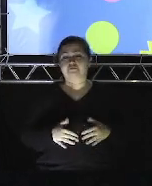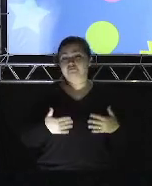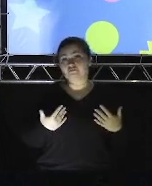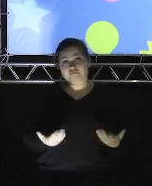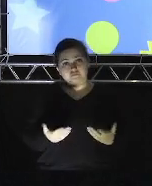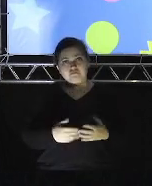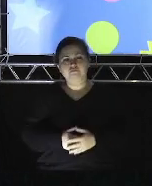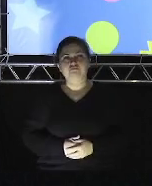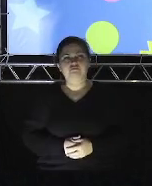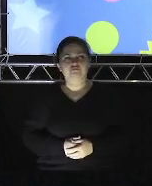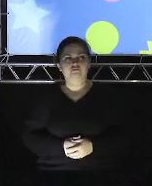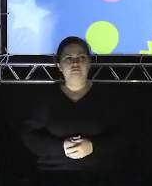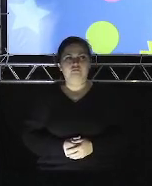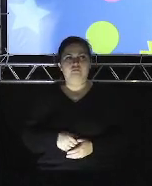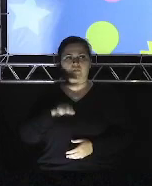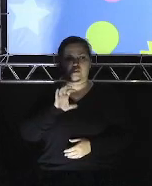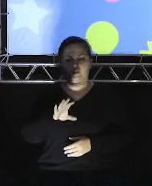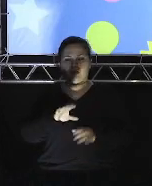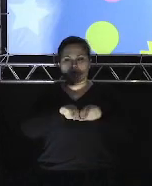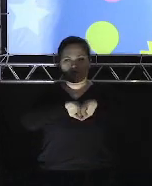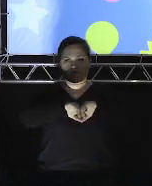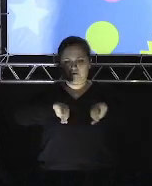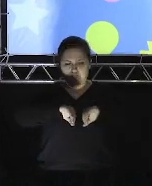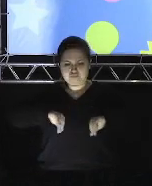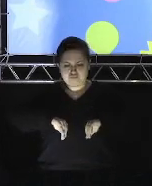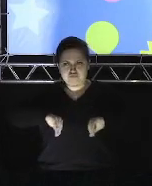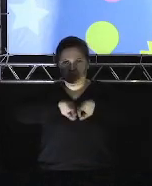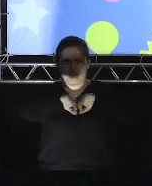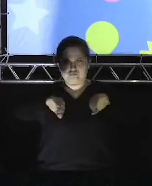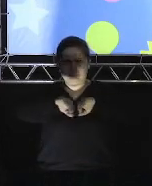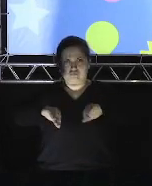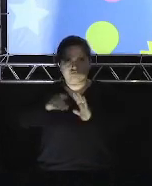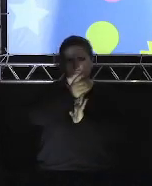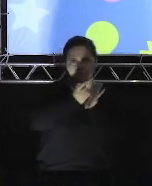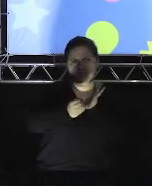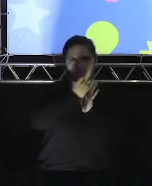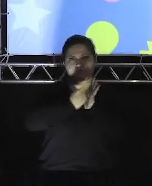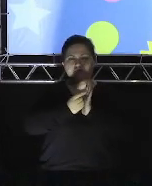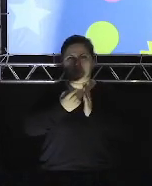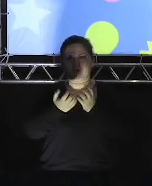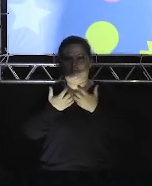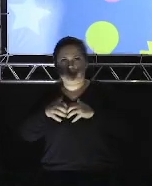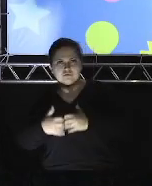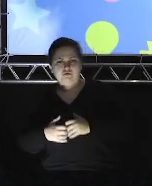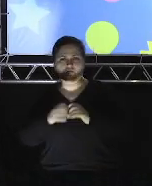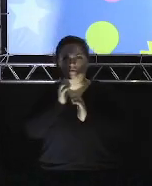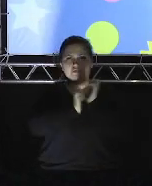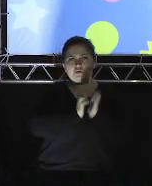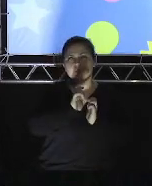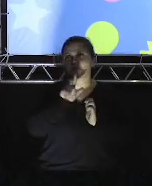Então, essa fragmentação de design organizacional ela é muito